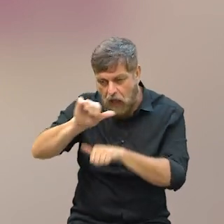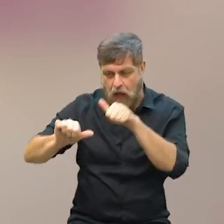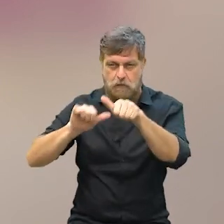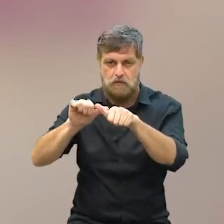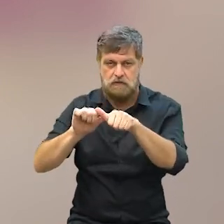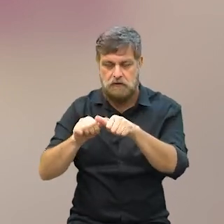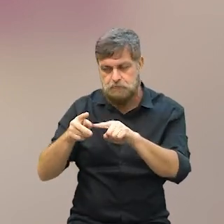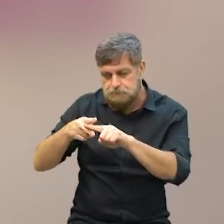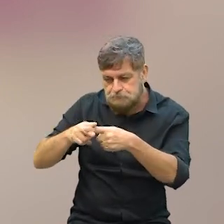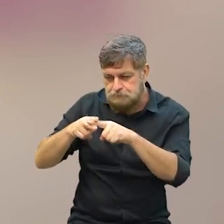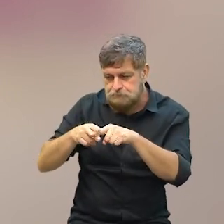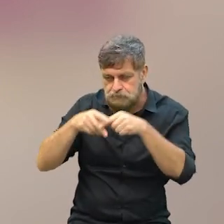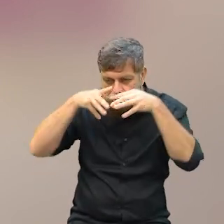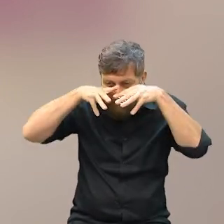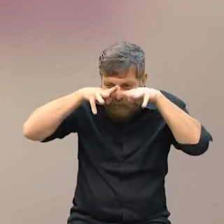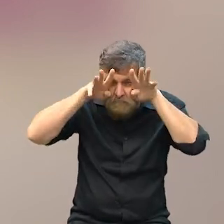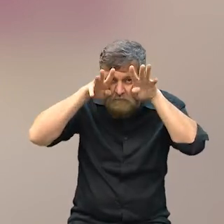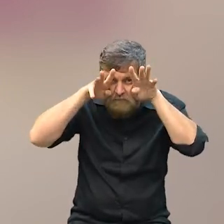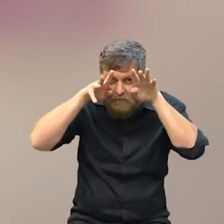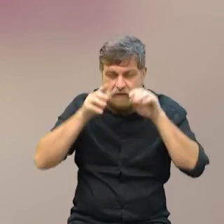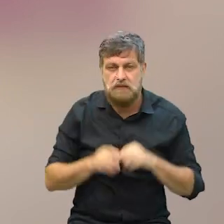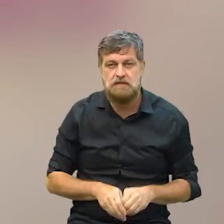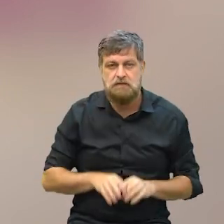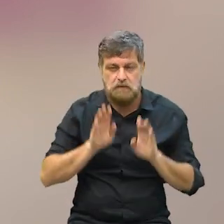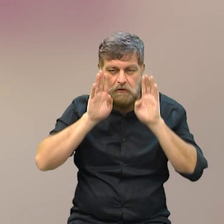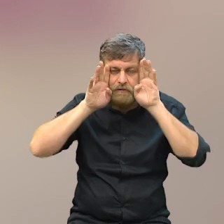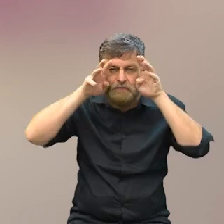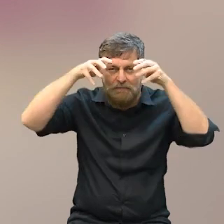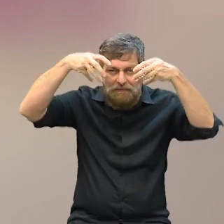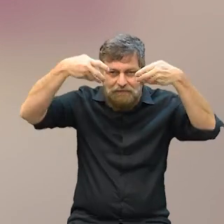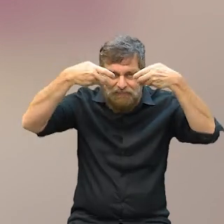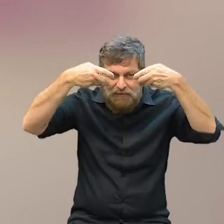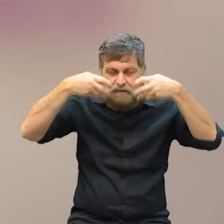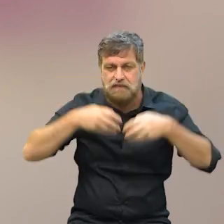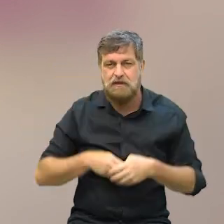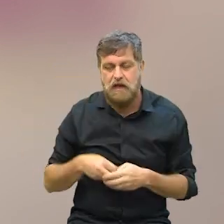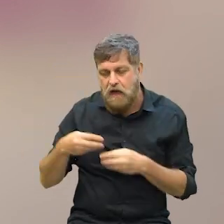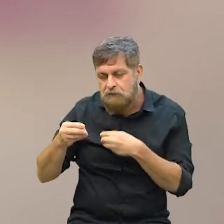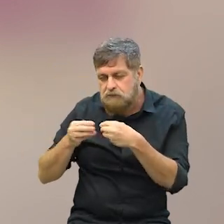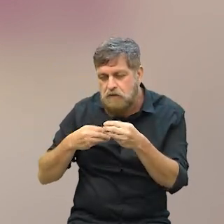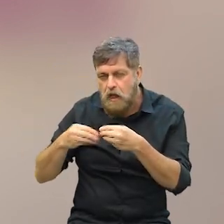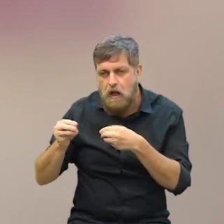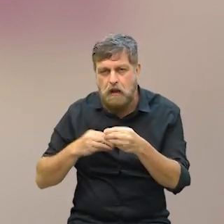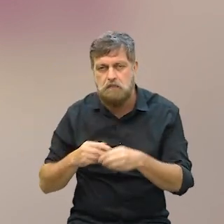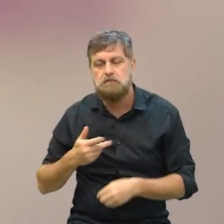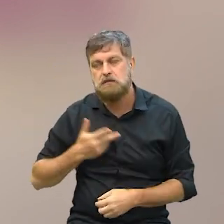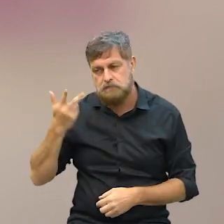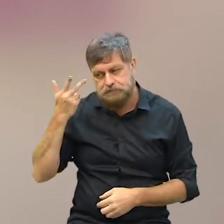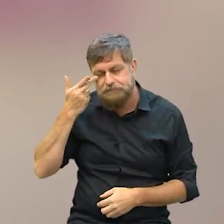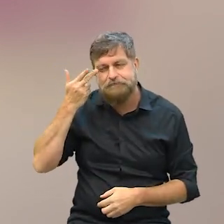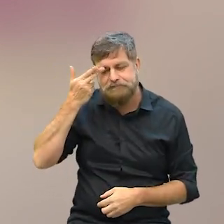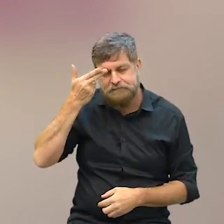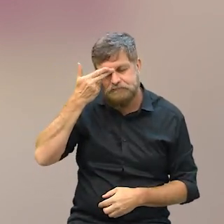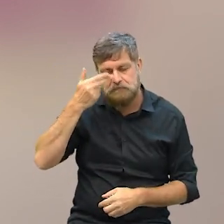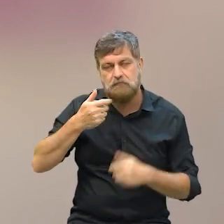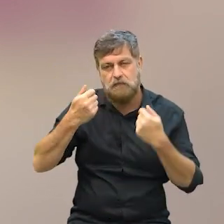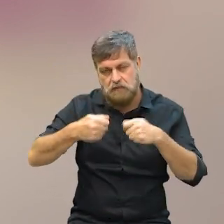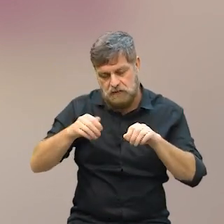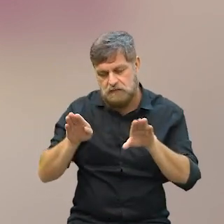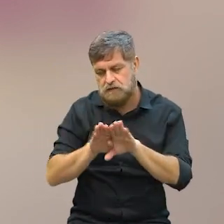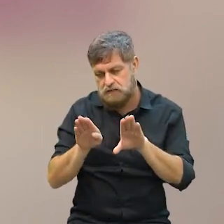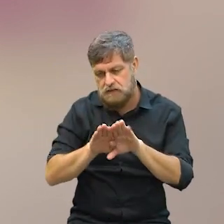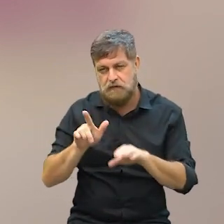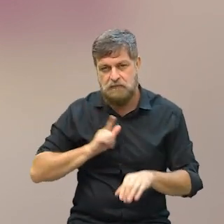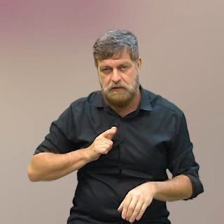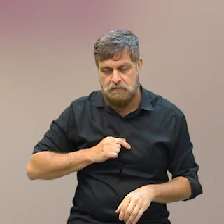correção desses pelos, e se for um entrópio, que é essa pálpebra invertida pela flacidez dessa pálpebra, é cirúrgico. Aí você vai fazer a